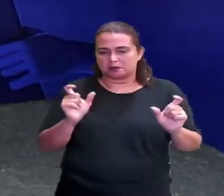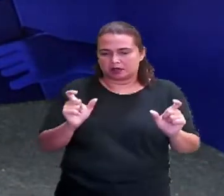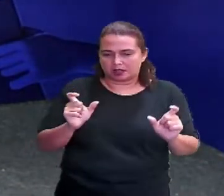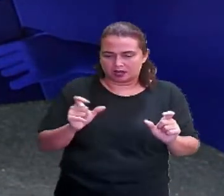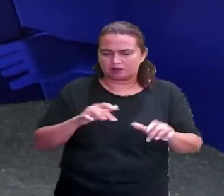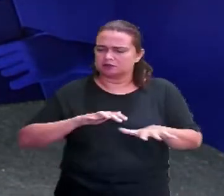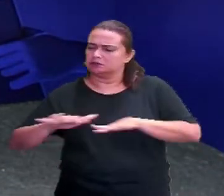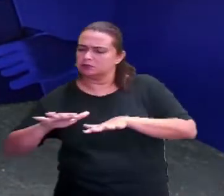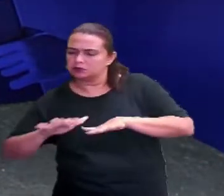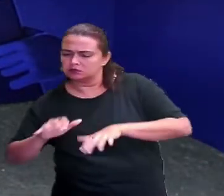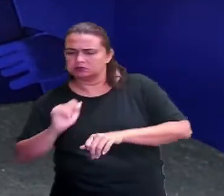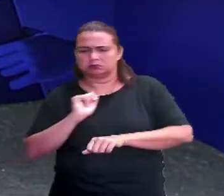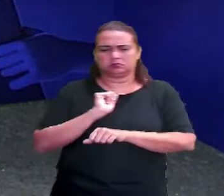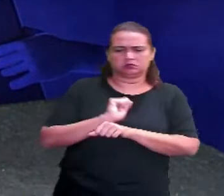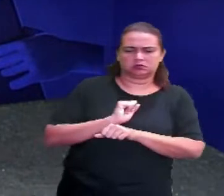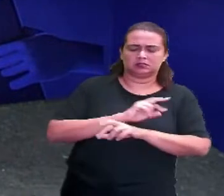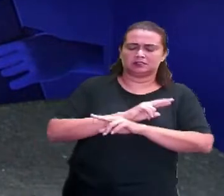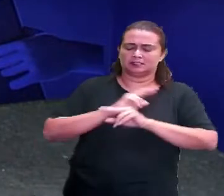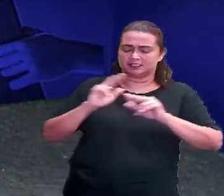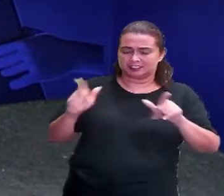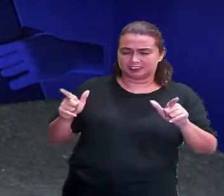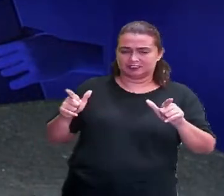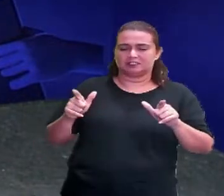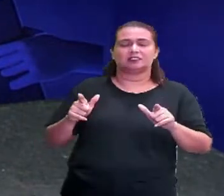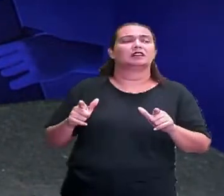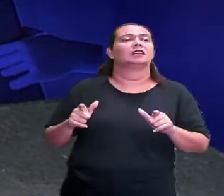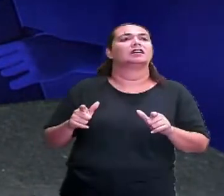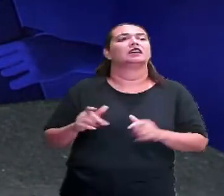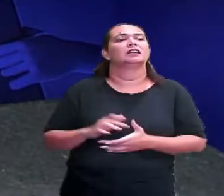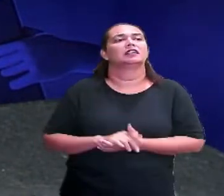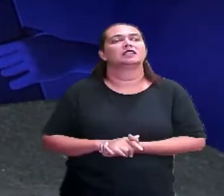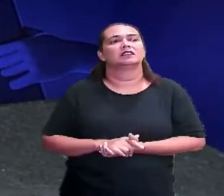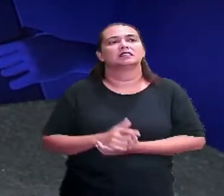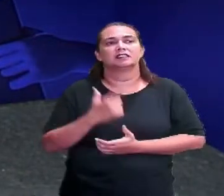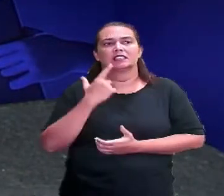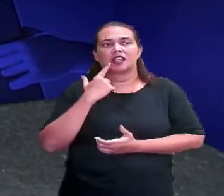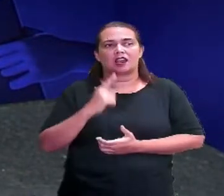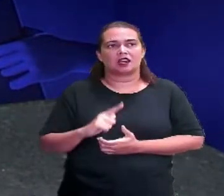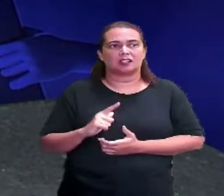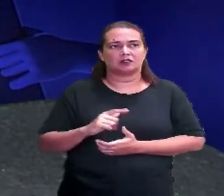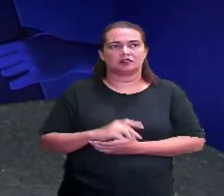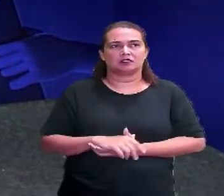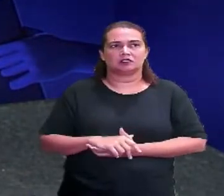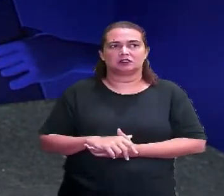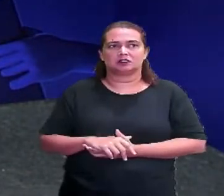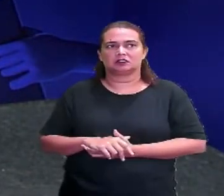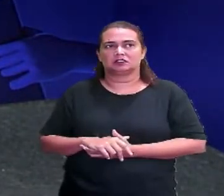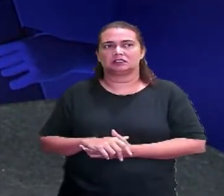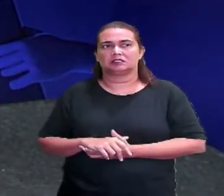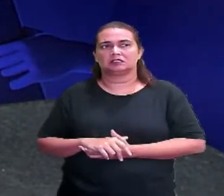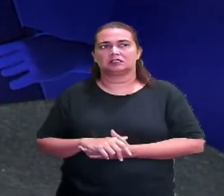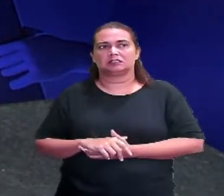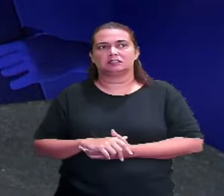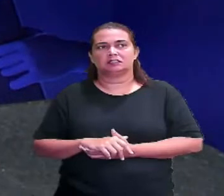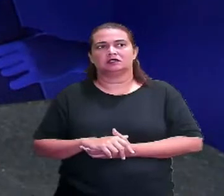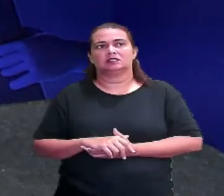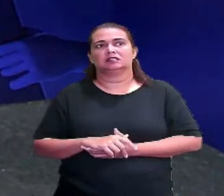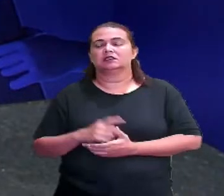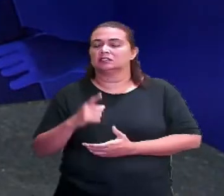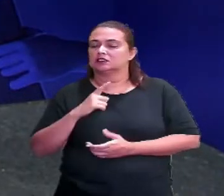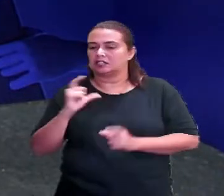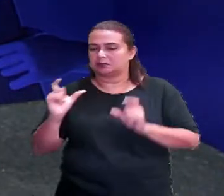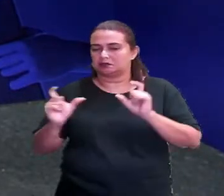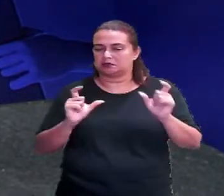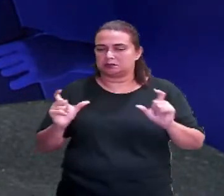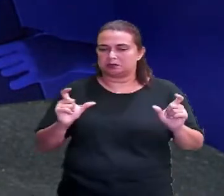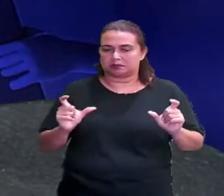conceitos diferentes daqueles usados por linguistas. No entanto, em ambos os casos, ativo